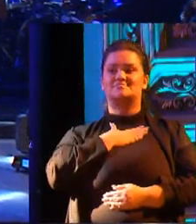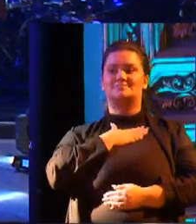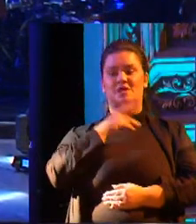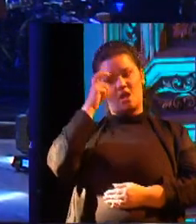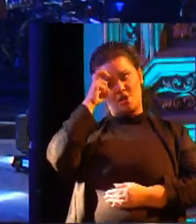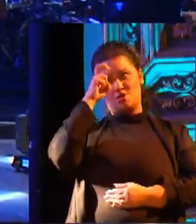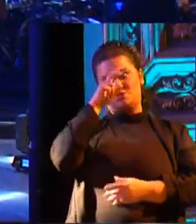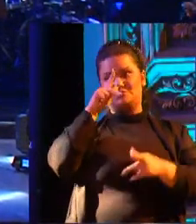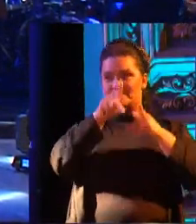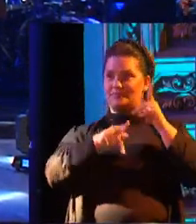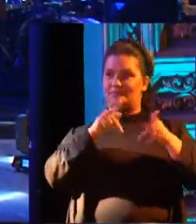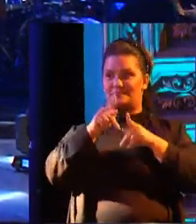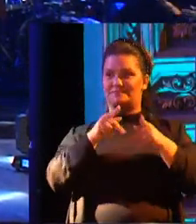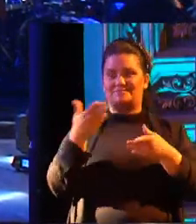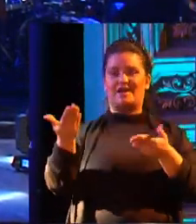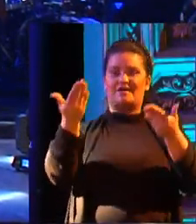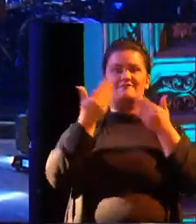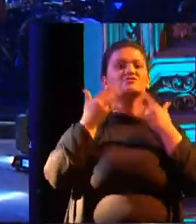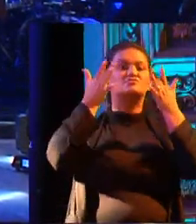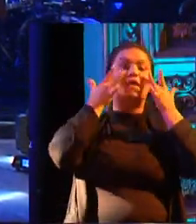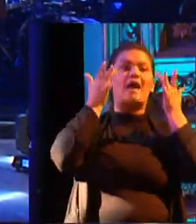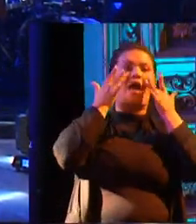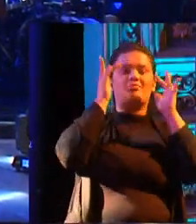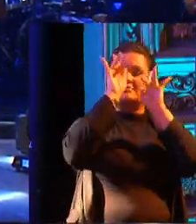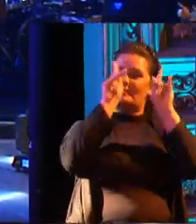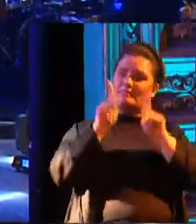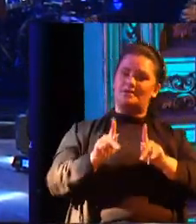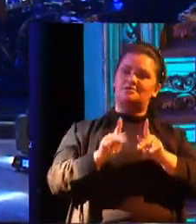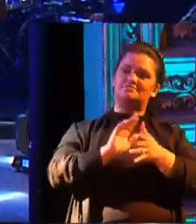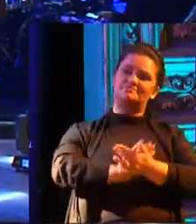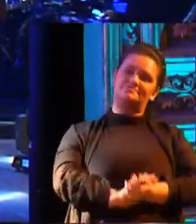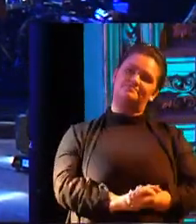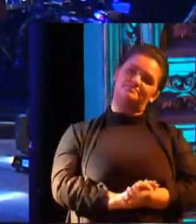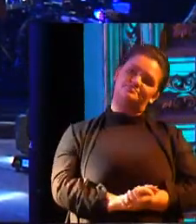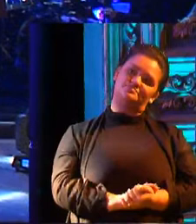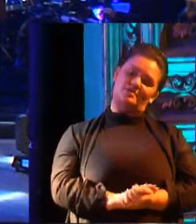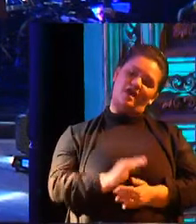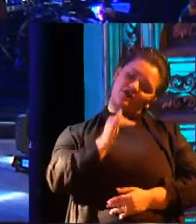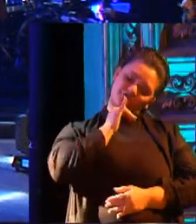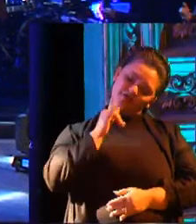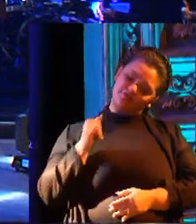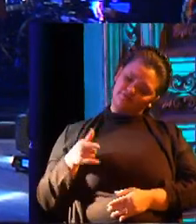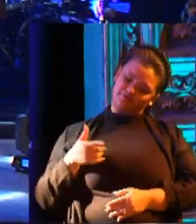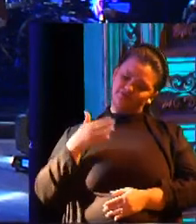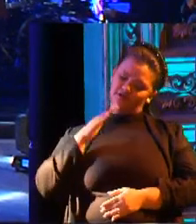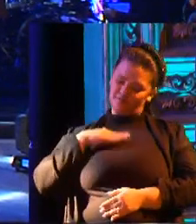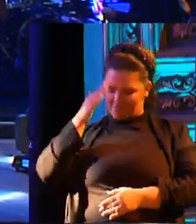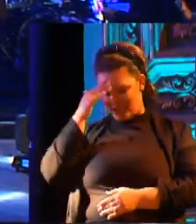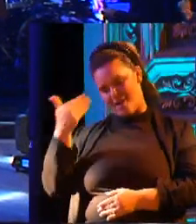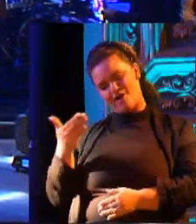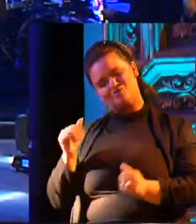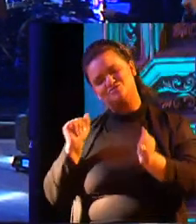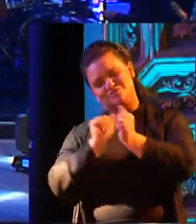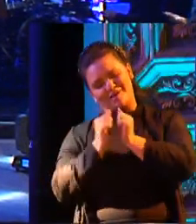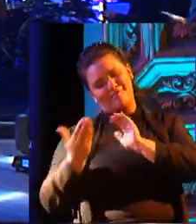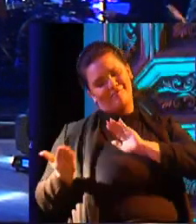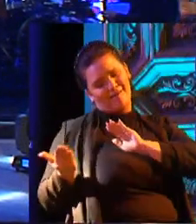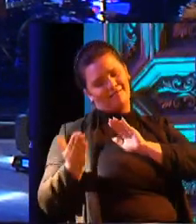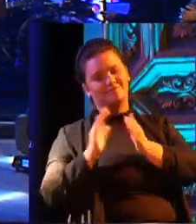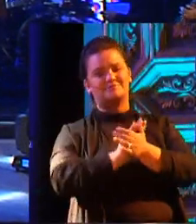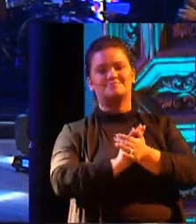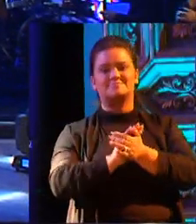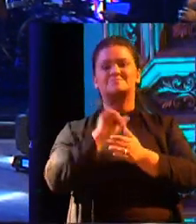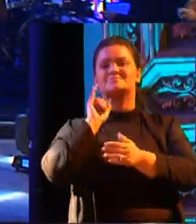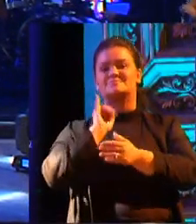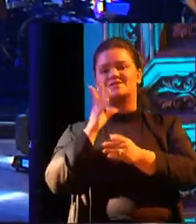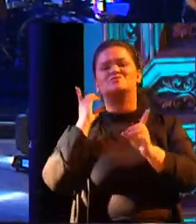popular, vir para o Teatro da Paz, não é? Dona Nete, dizer uma coisa para a senhora. Sim. É uma honra estar aqui do seu lado, viu? Sim, senhor. A gente já se